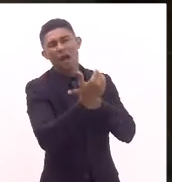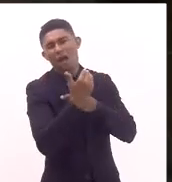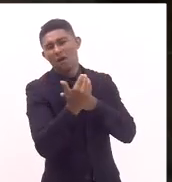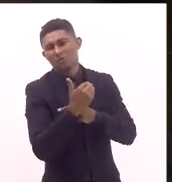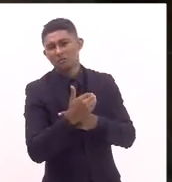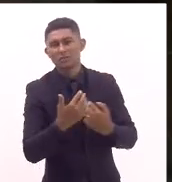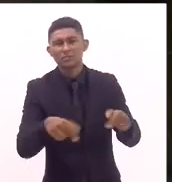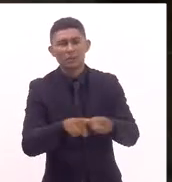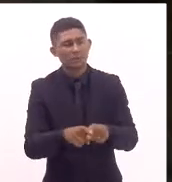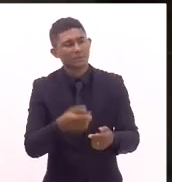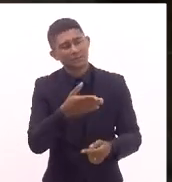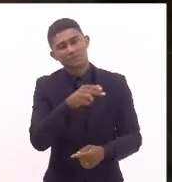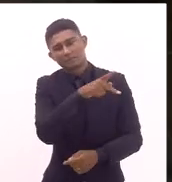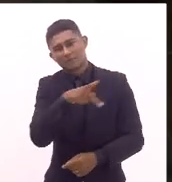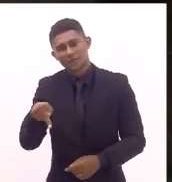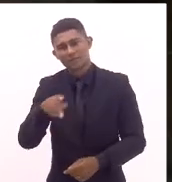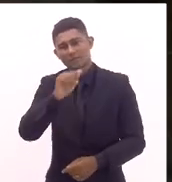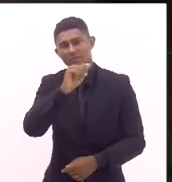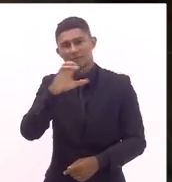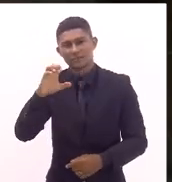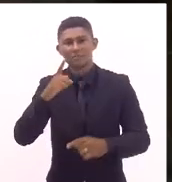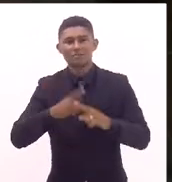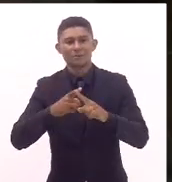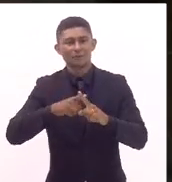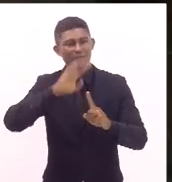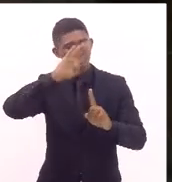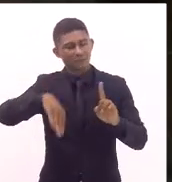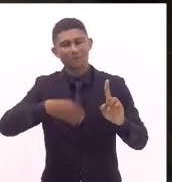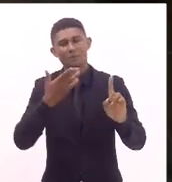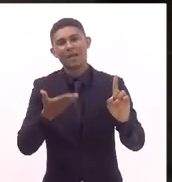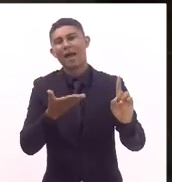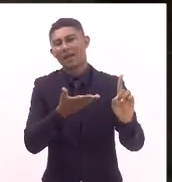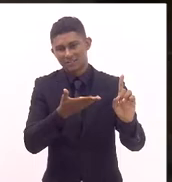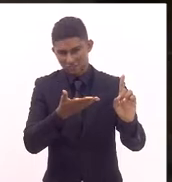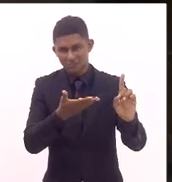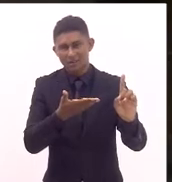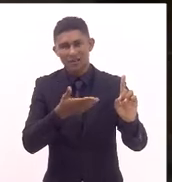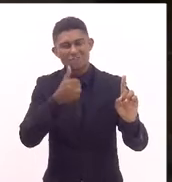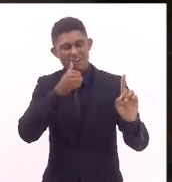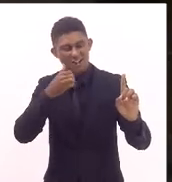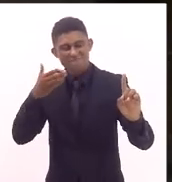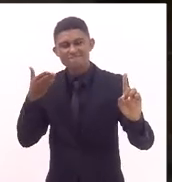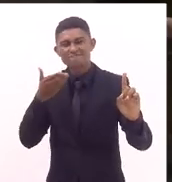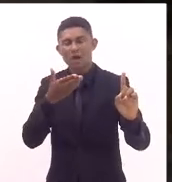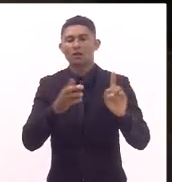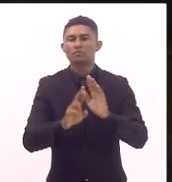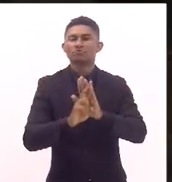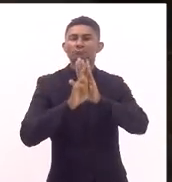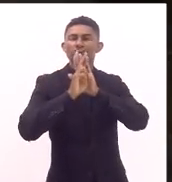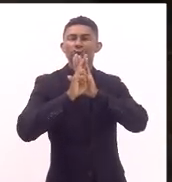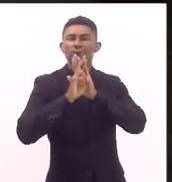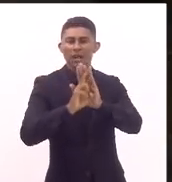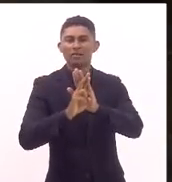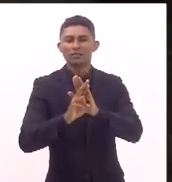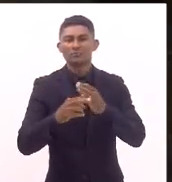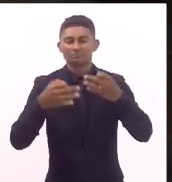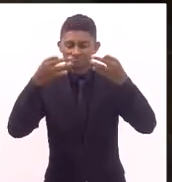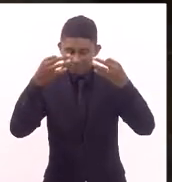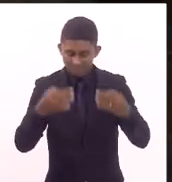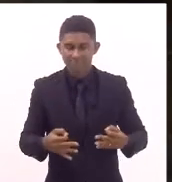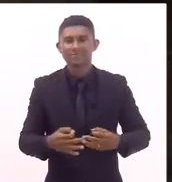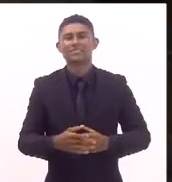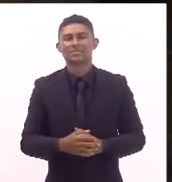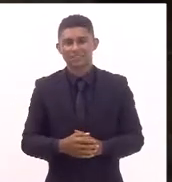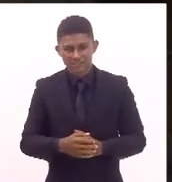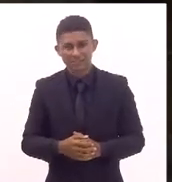obrigado meu presidente por esse Homenagem mais que merecida para essa mulher que representa tudo para nós tudo